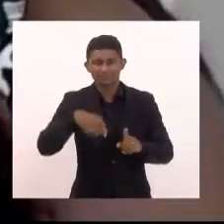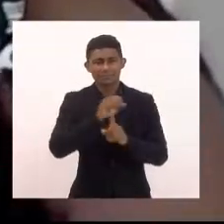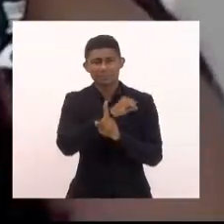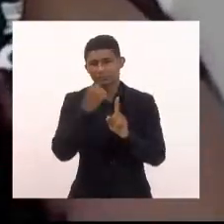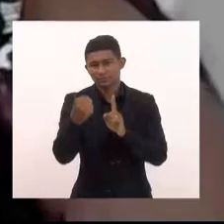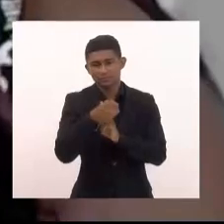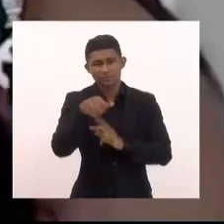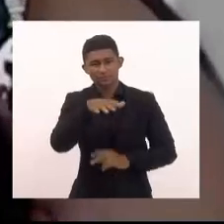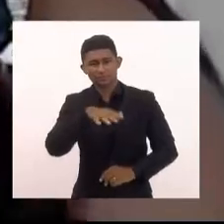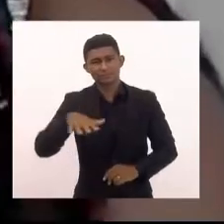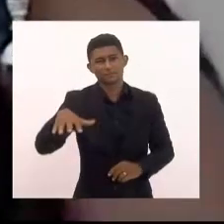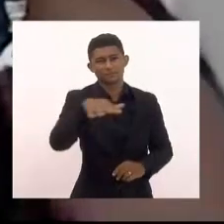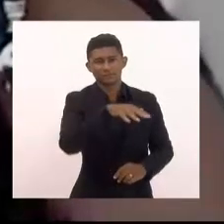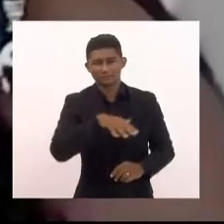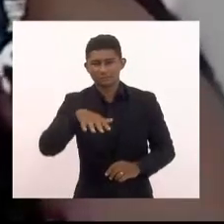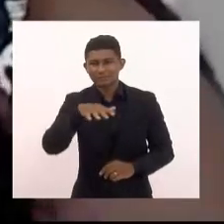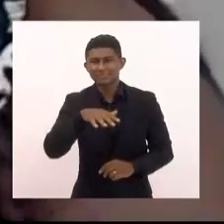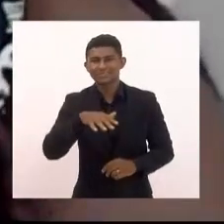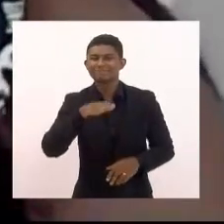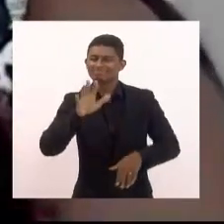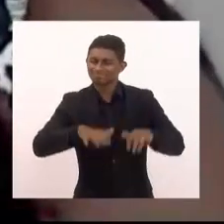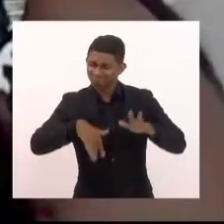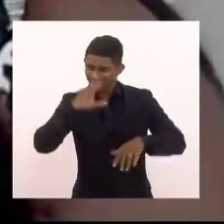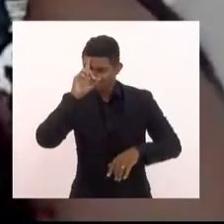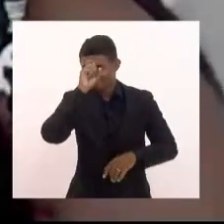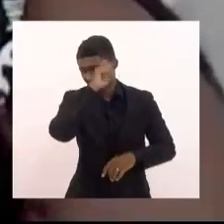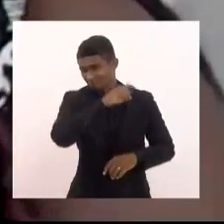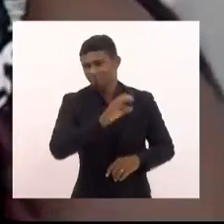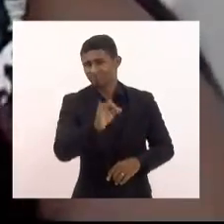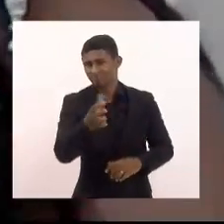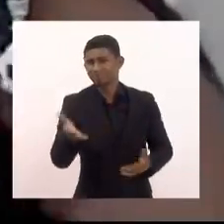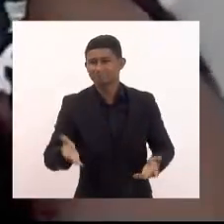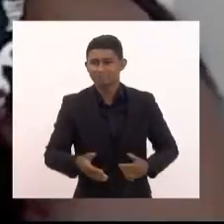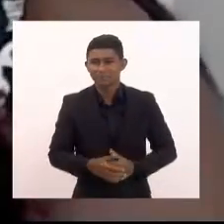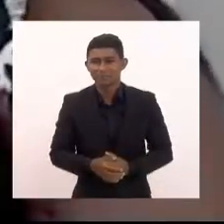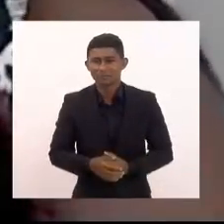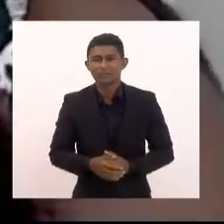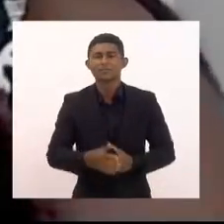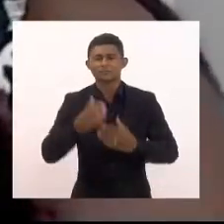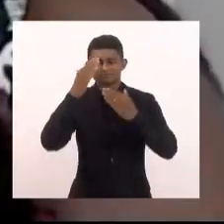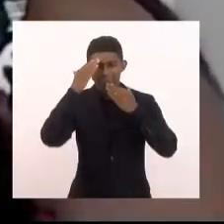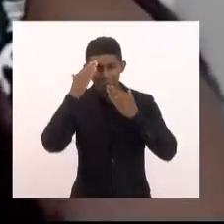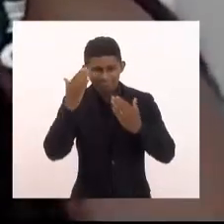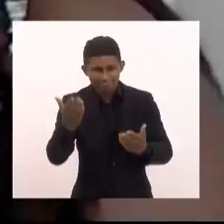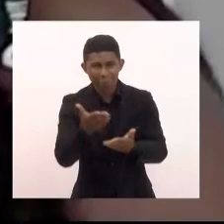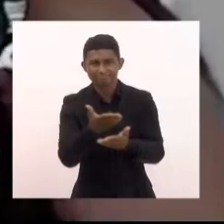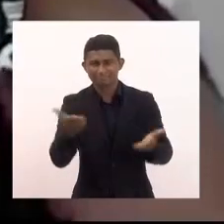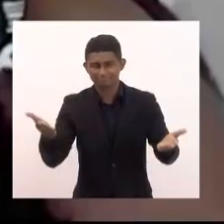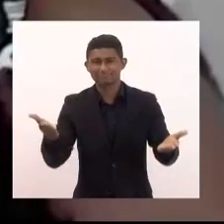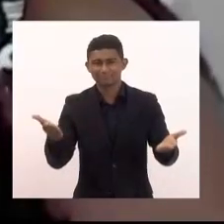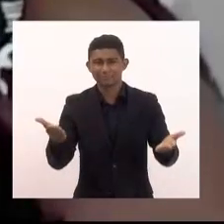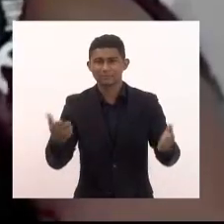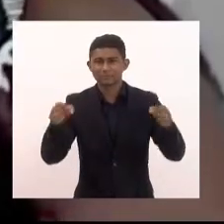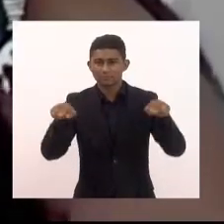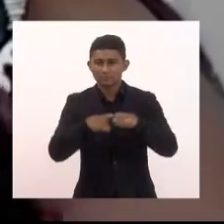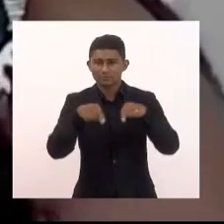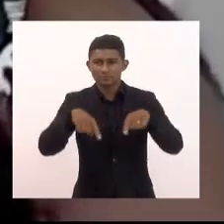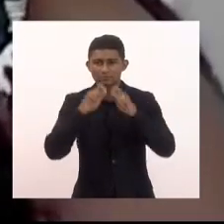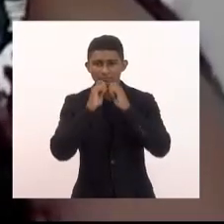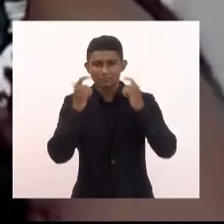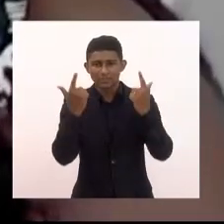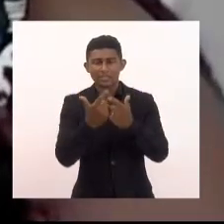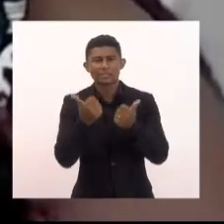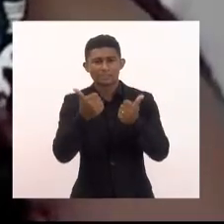para nós, são sempre mais dificultados. Então, agradecer aos pares e saudar a casa por mais